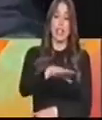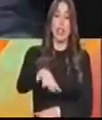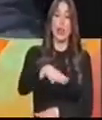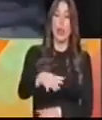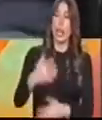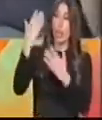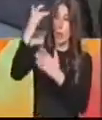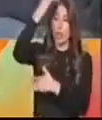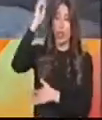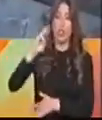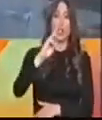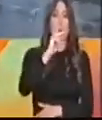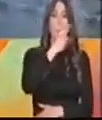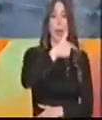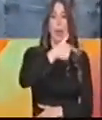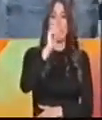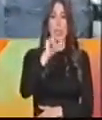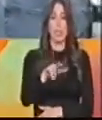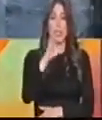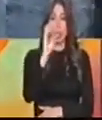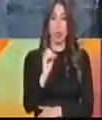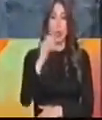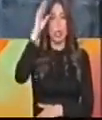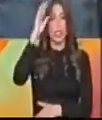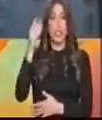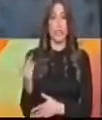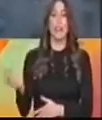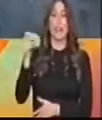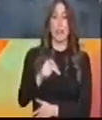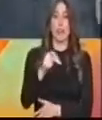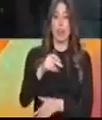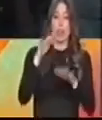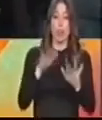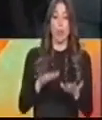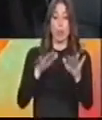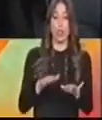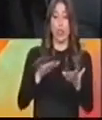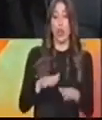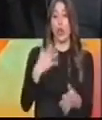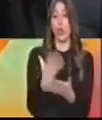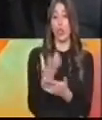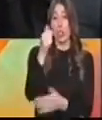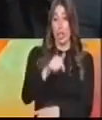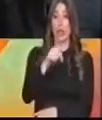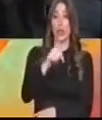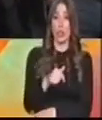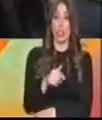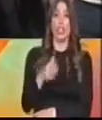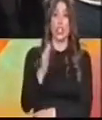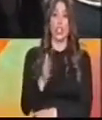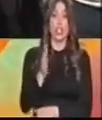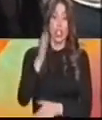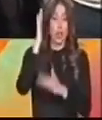padroeiro. Sei também que não tem maus a medir, acabou de chegar da procissão, que é o ponto alto do dia de hoje, já decorreu aqui a